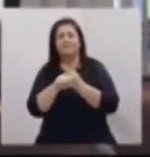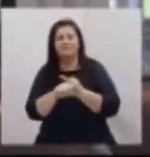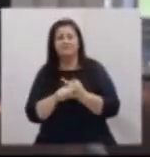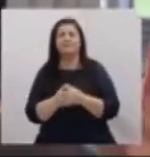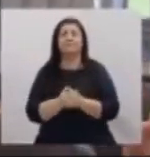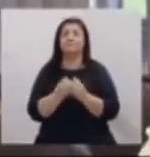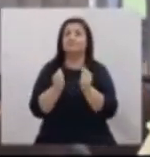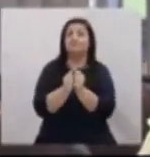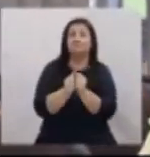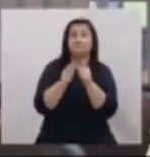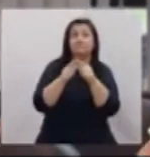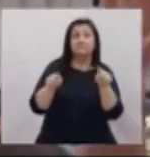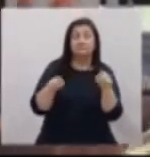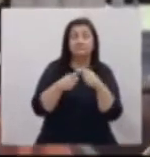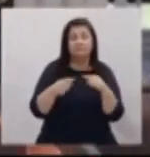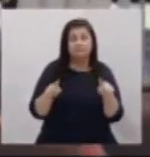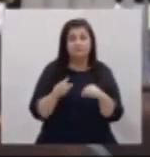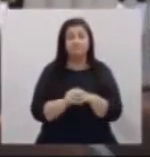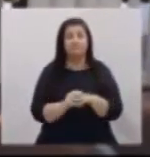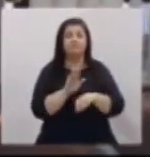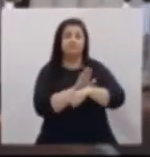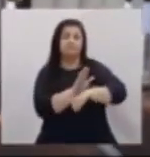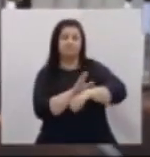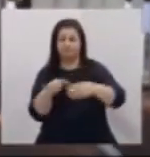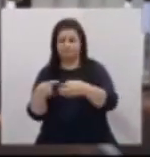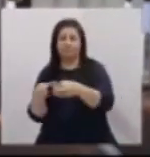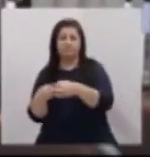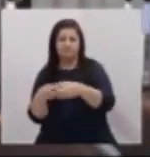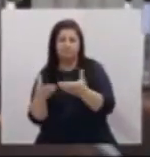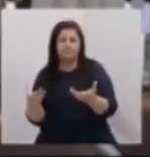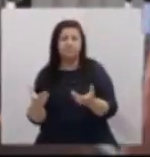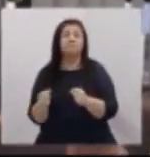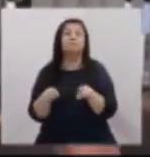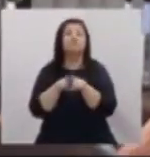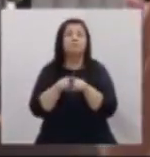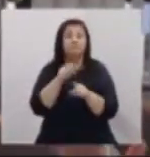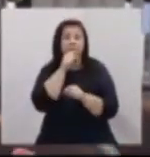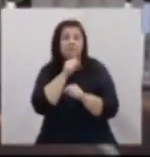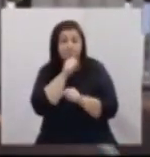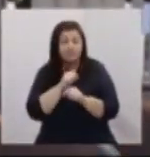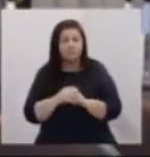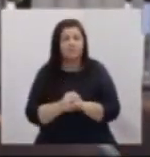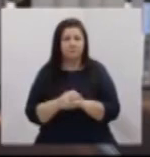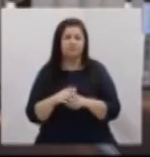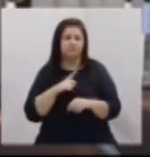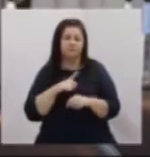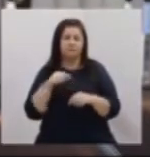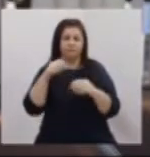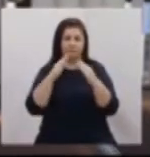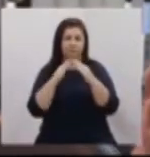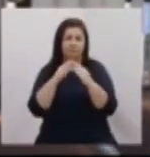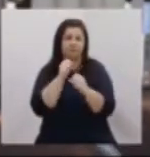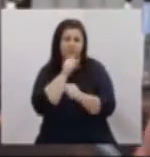os músicos, onde ajudamos os vicentinos, os asilos da cidade, os abrigos que nós temos na cidade.